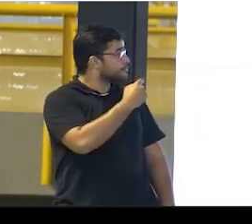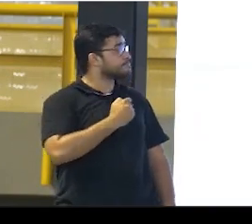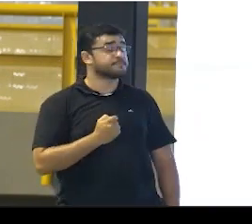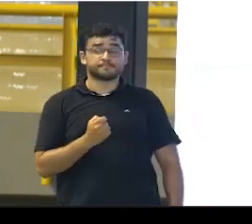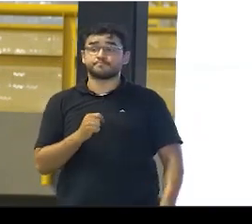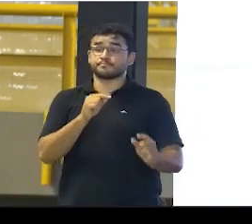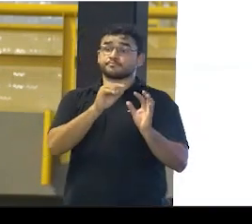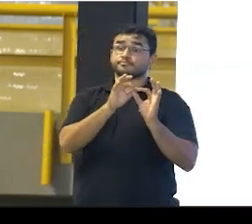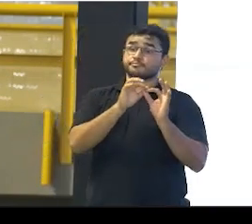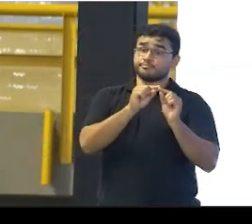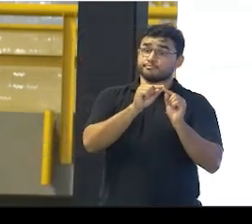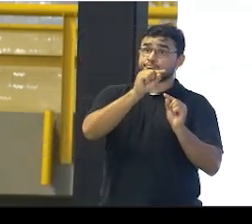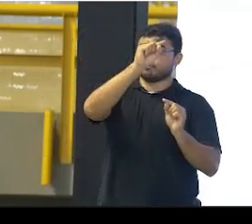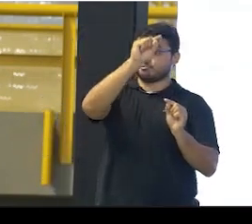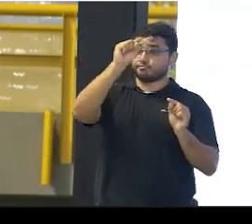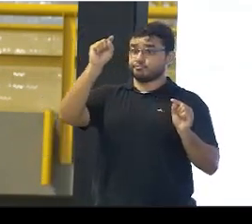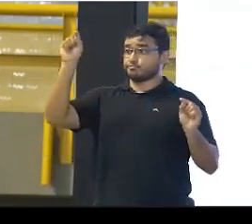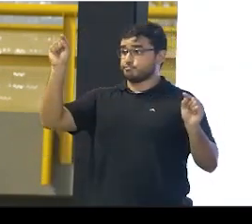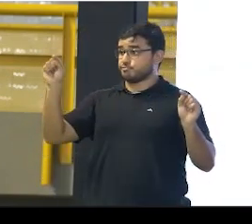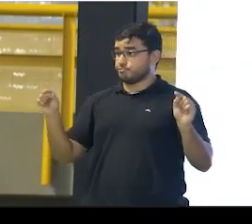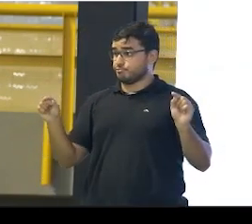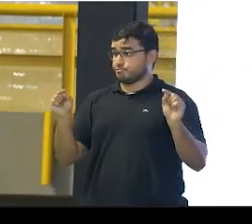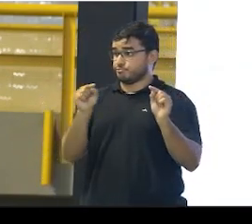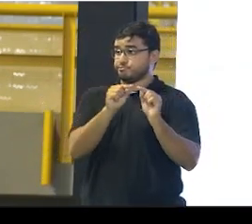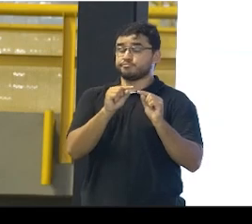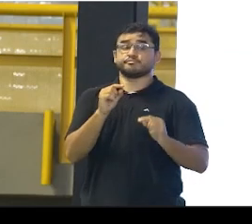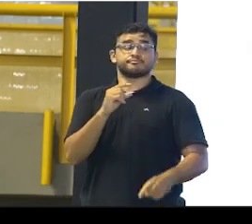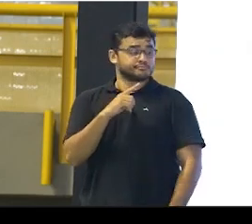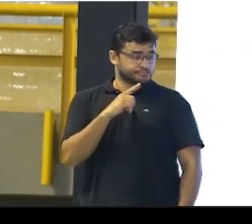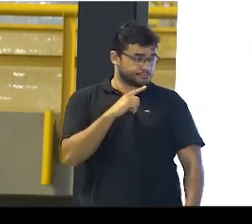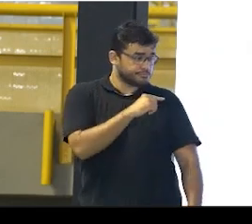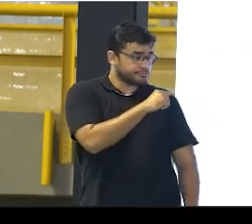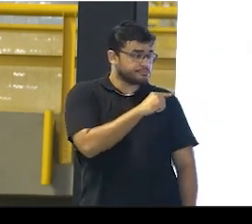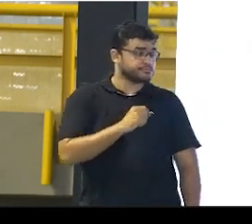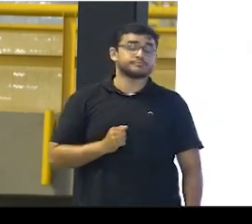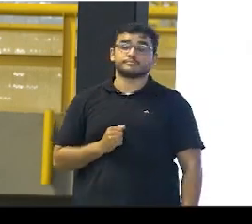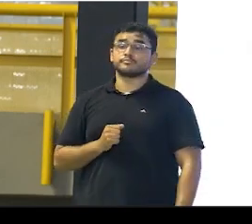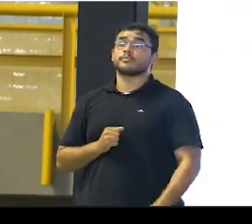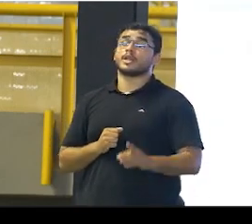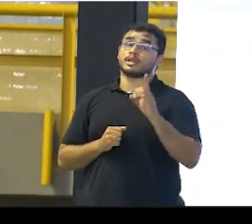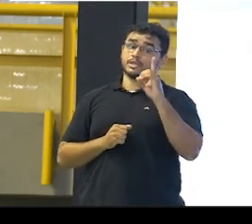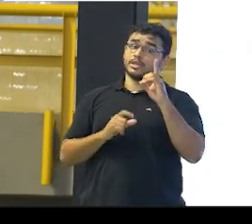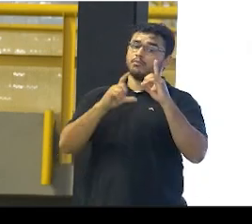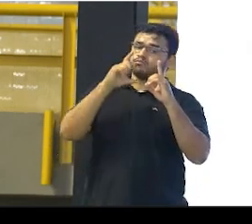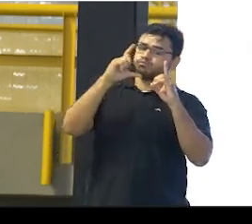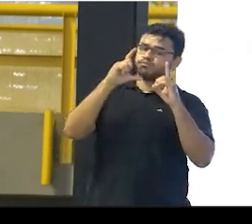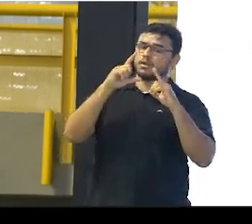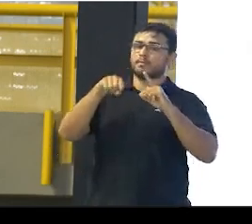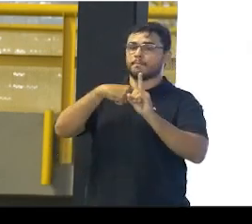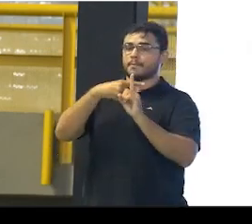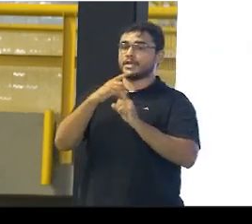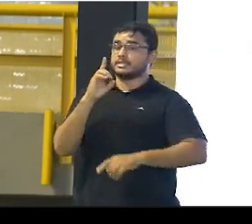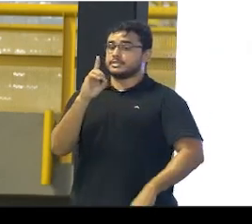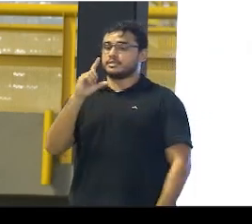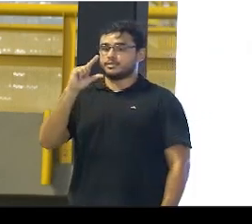ele é um conjunto. Então o conjunto, por isso que tem esse nome, Conjunto José Walter,